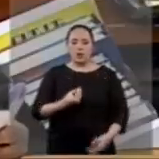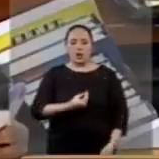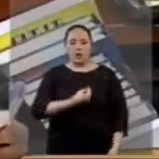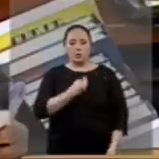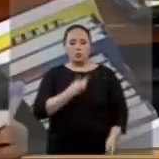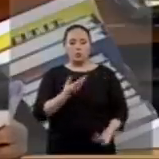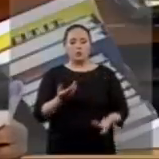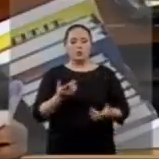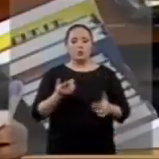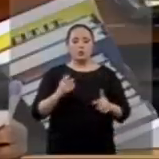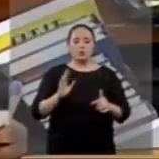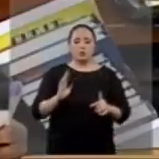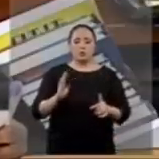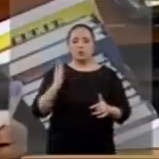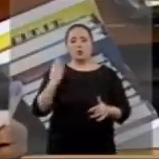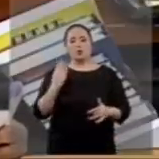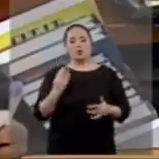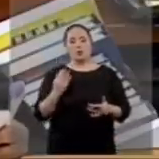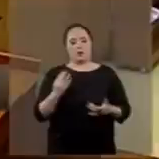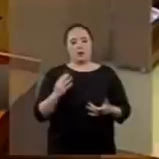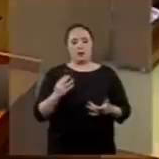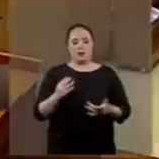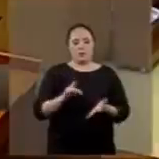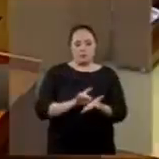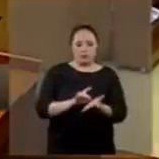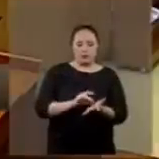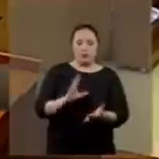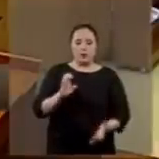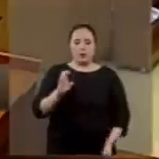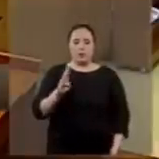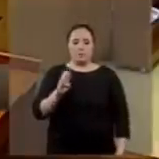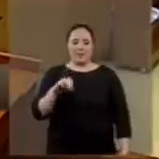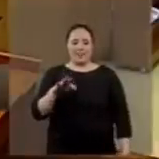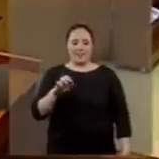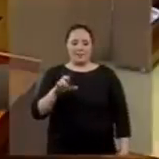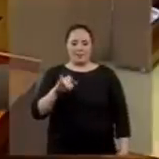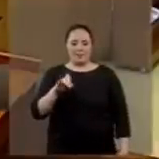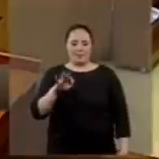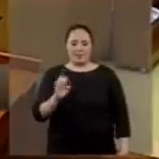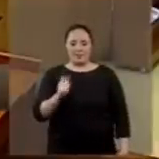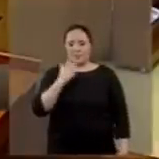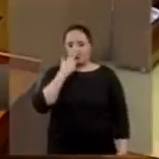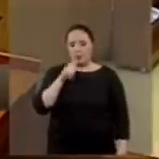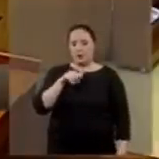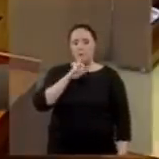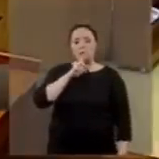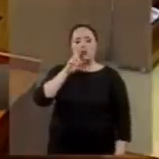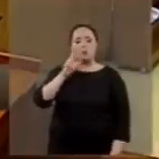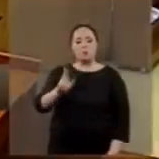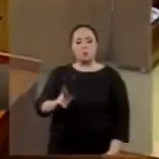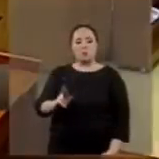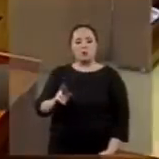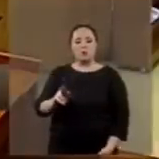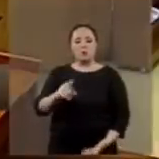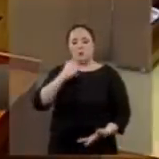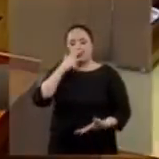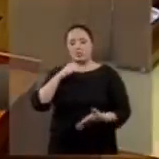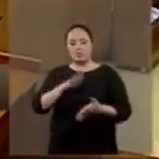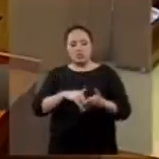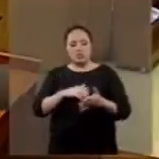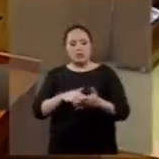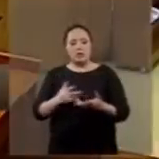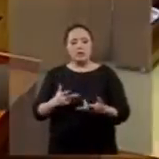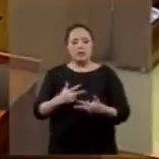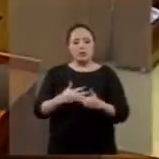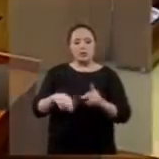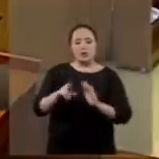de falsa beneficência como forma de justificar o afastamento das balizas